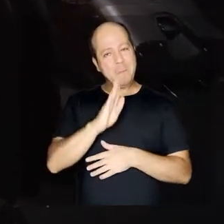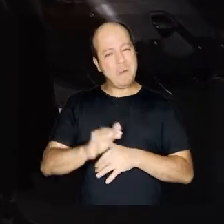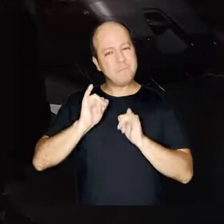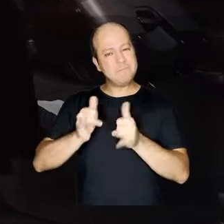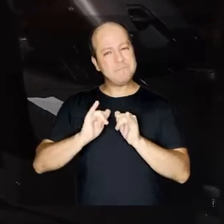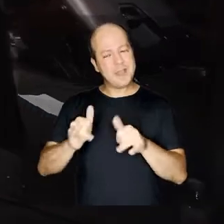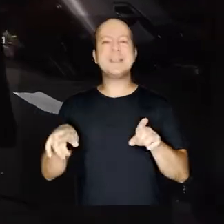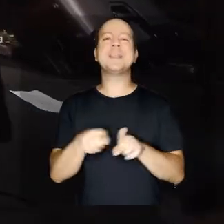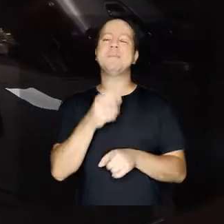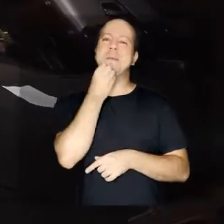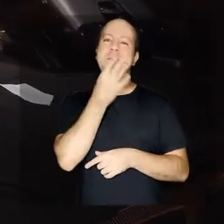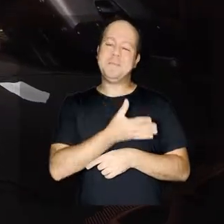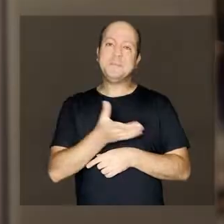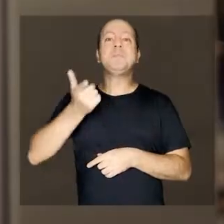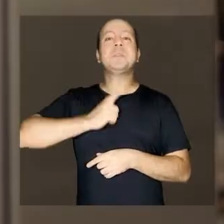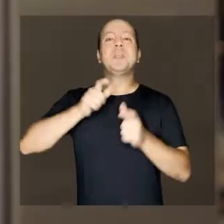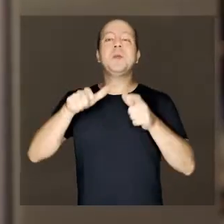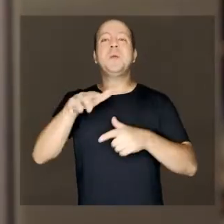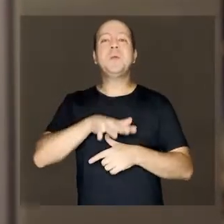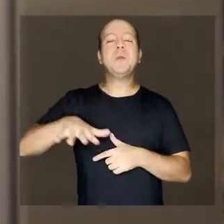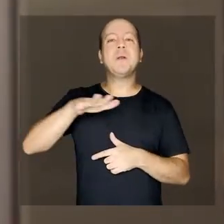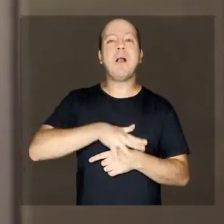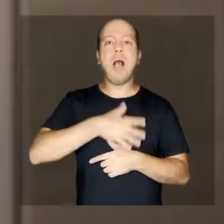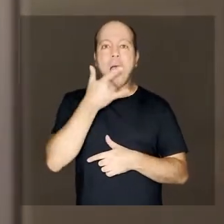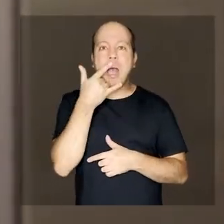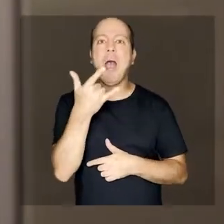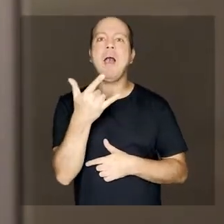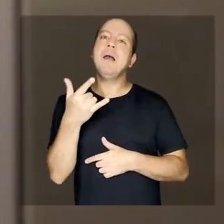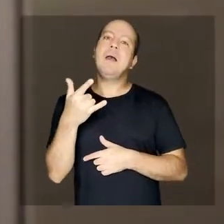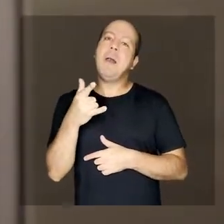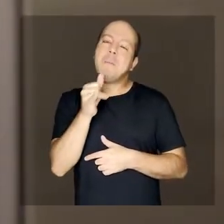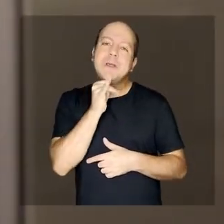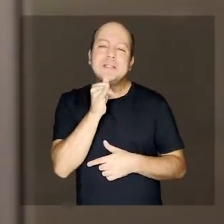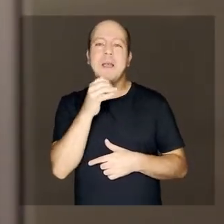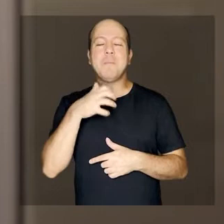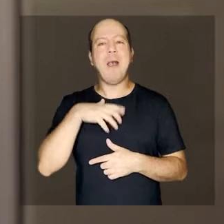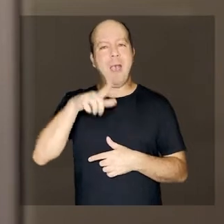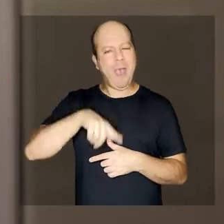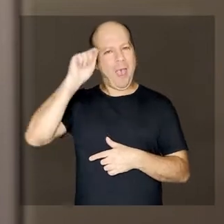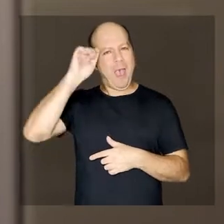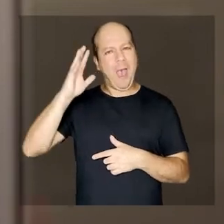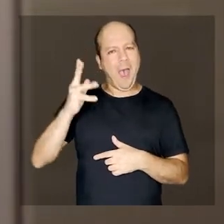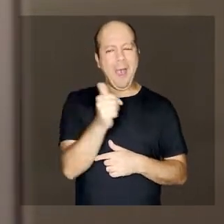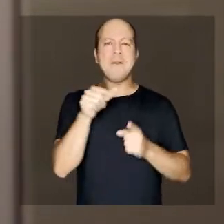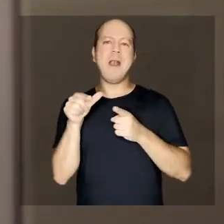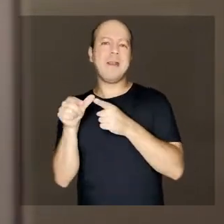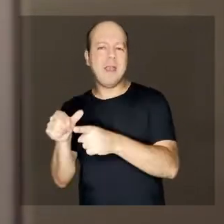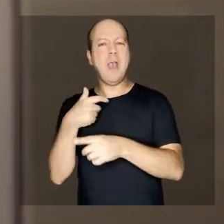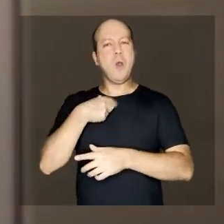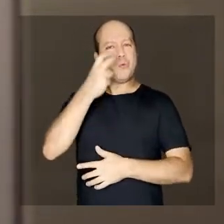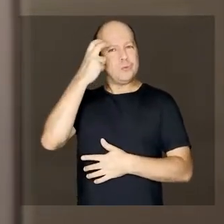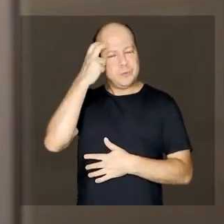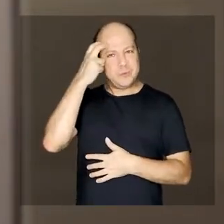contada também bem contada assim no lugar super atraído no sentido assim está convidada África é